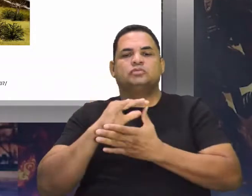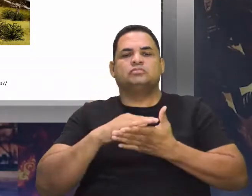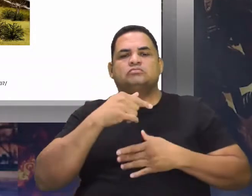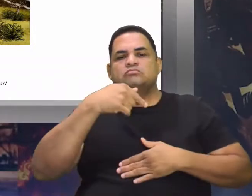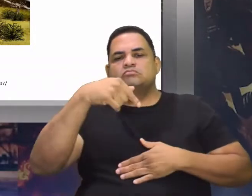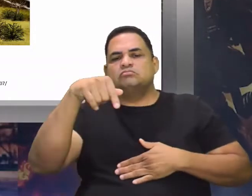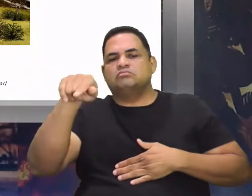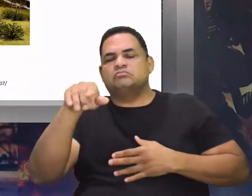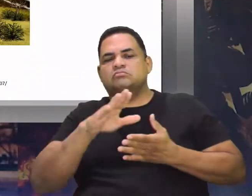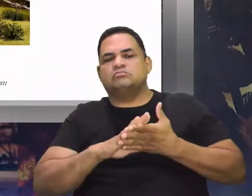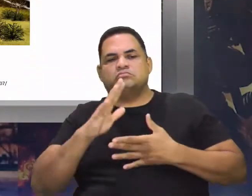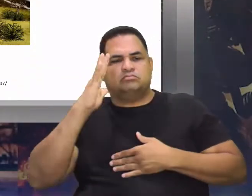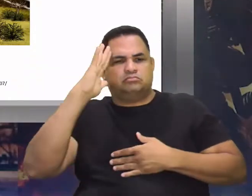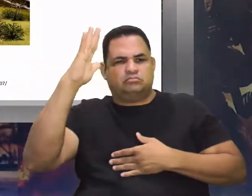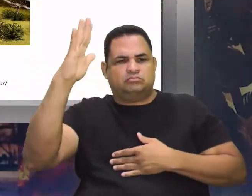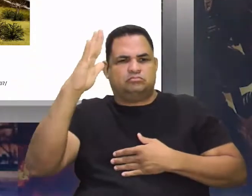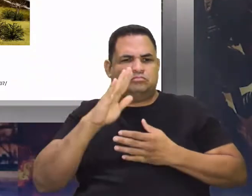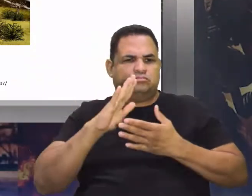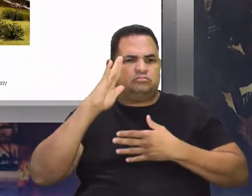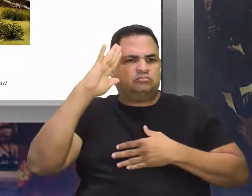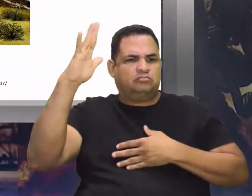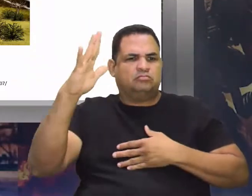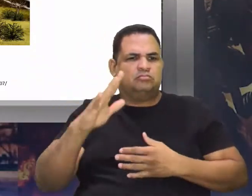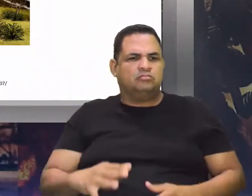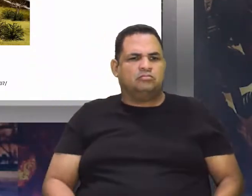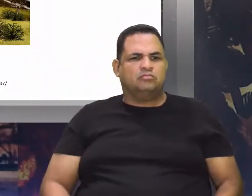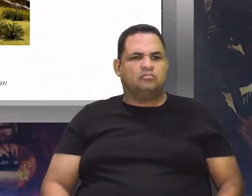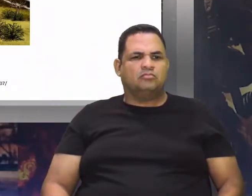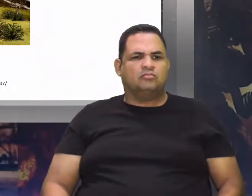Saindo dessa teoria aí do